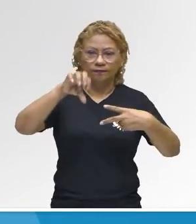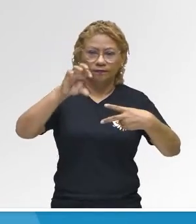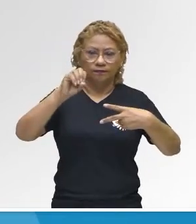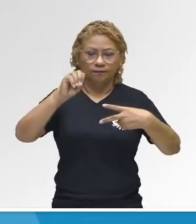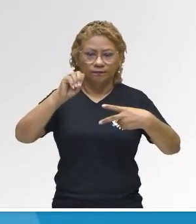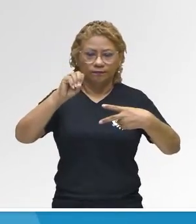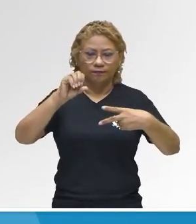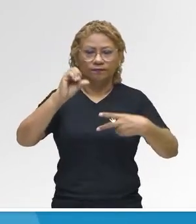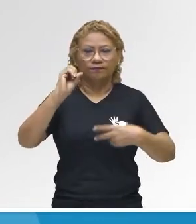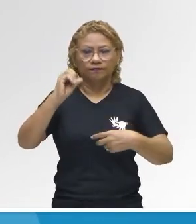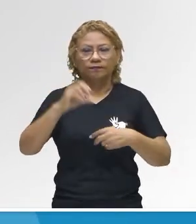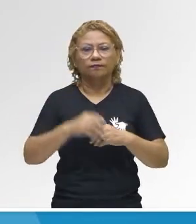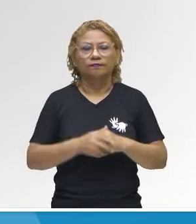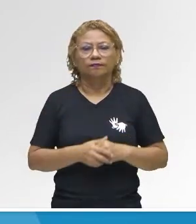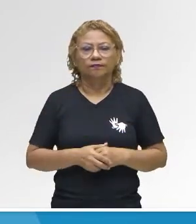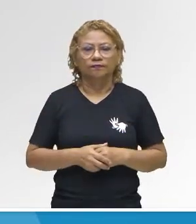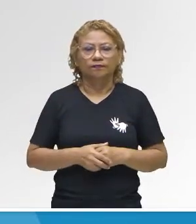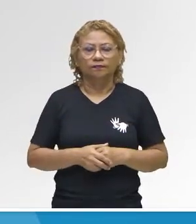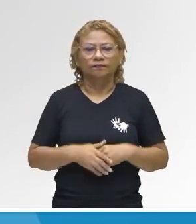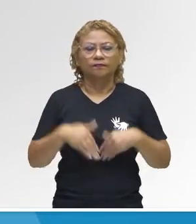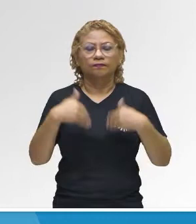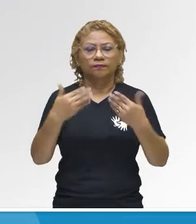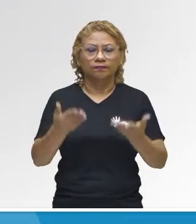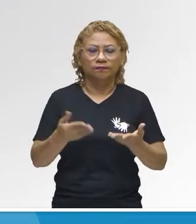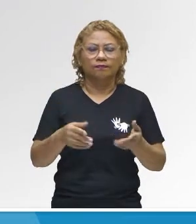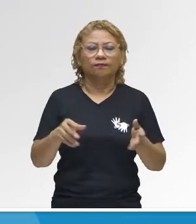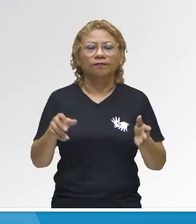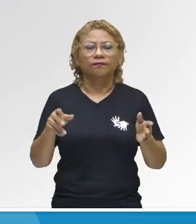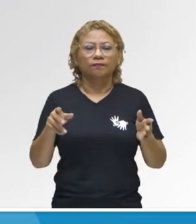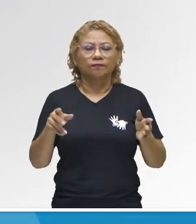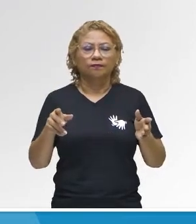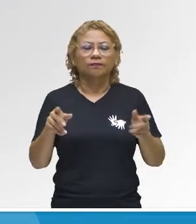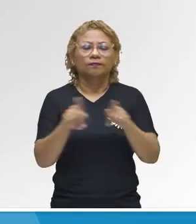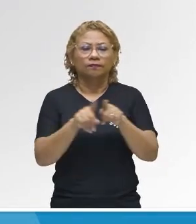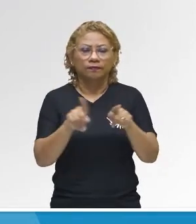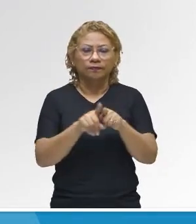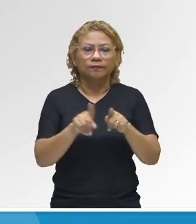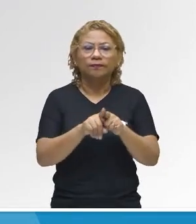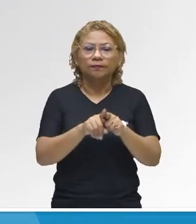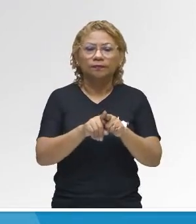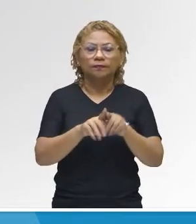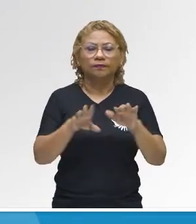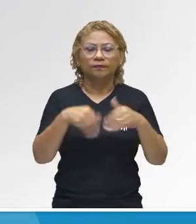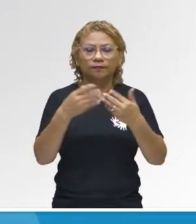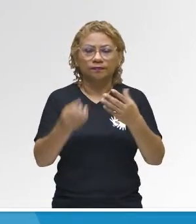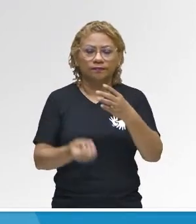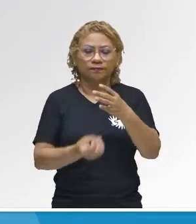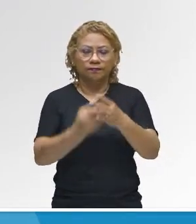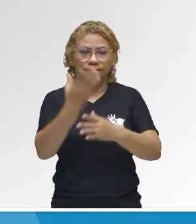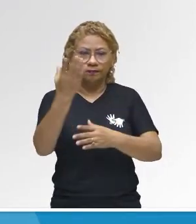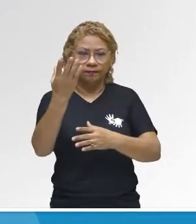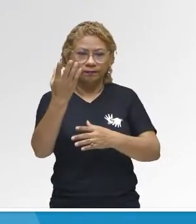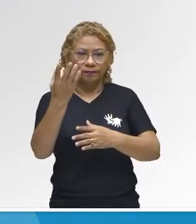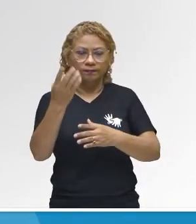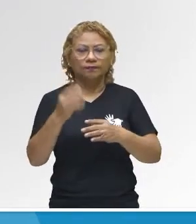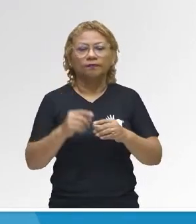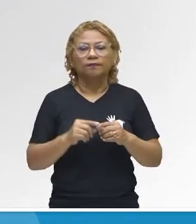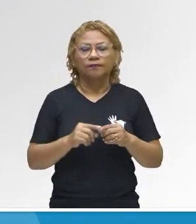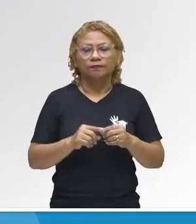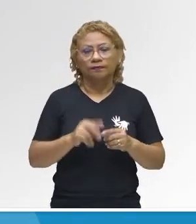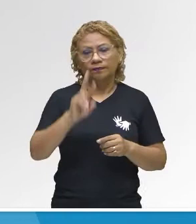tudo bem? Uma outra definição que você vai ouvir também é uma reta perpendicular. A reta R